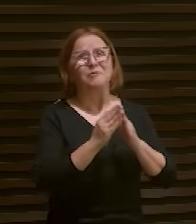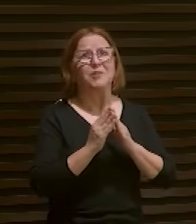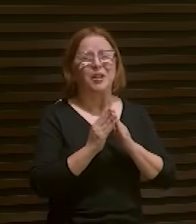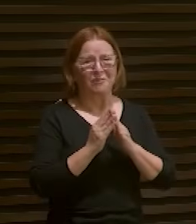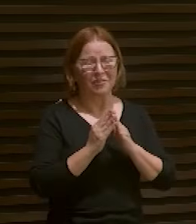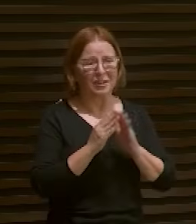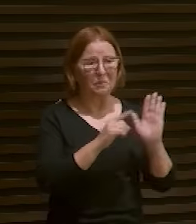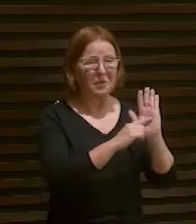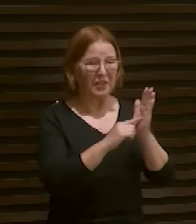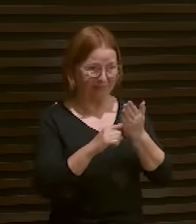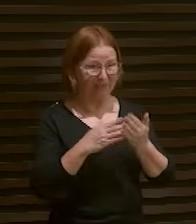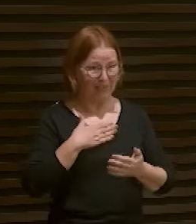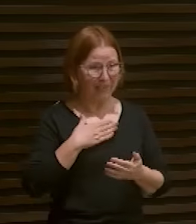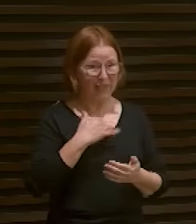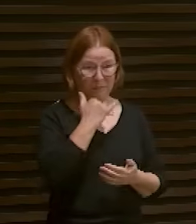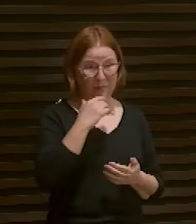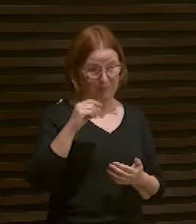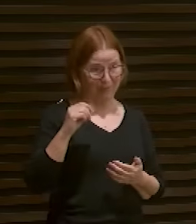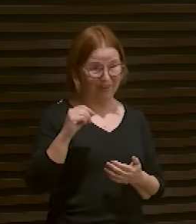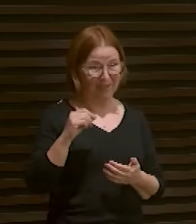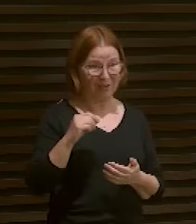Você acha que Deus não vai manifestar, não?